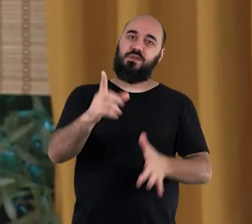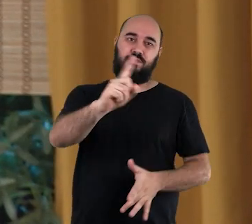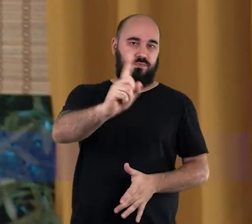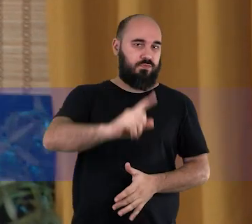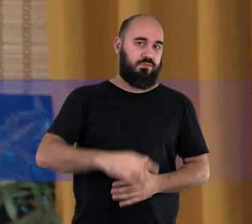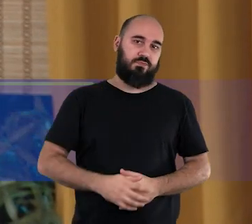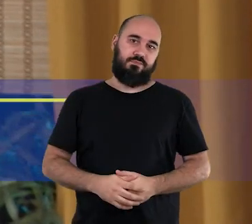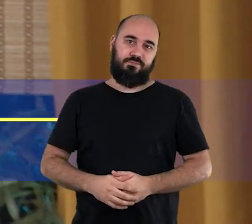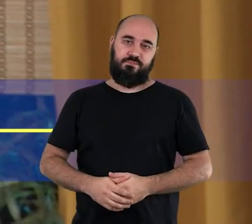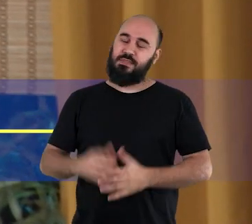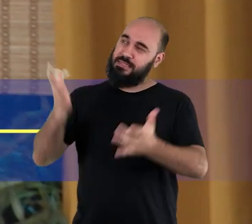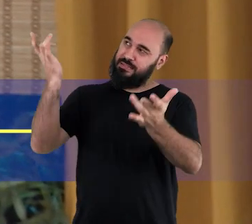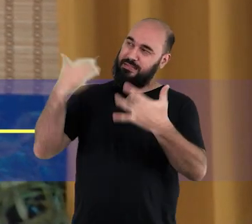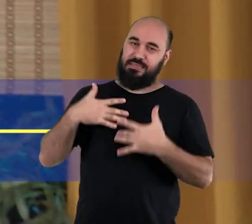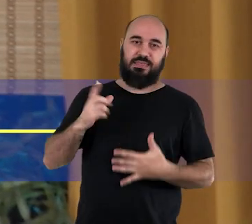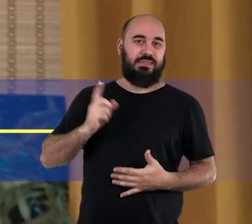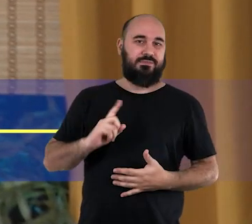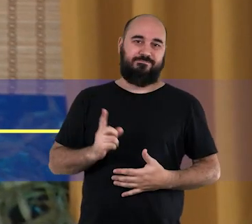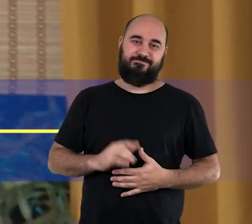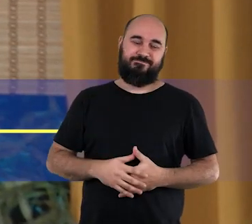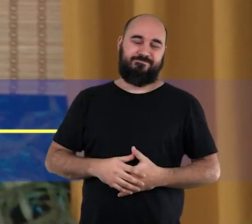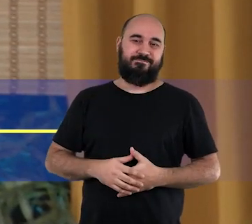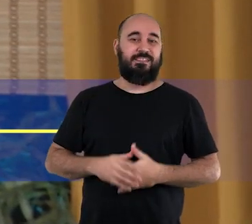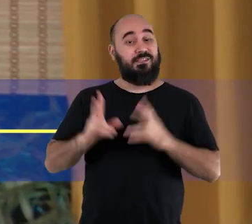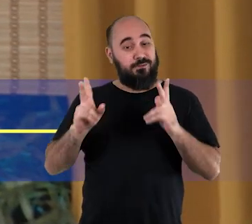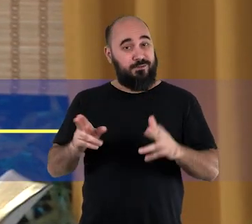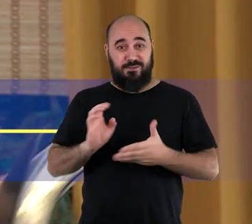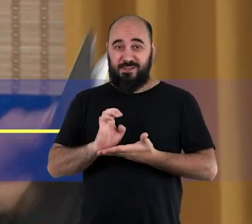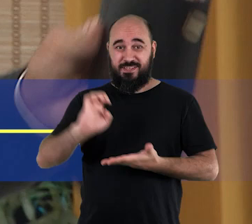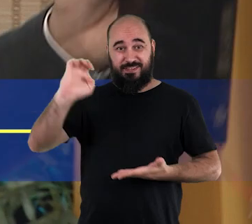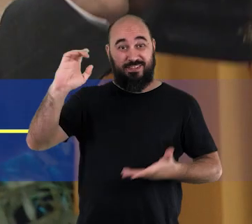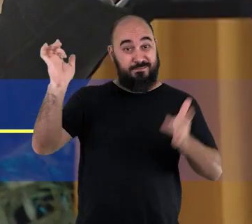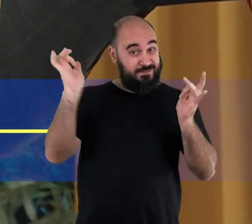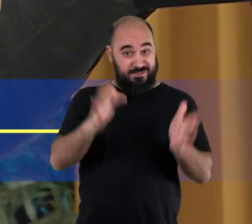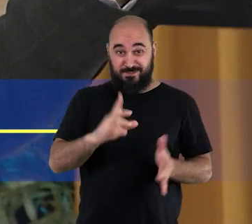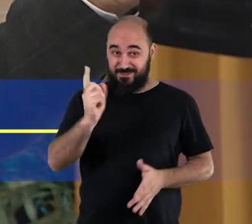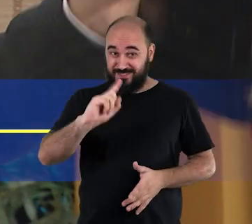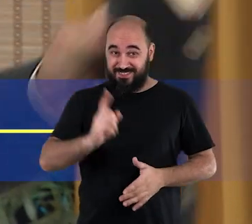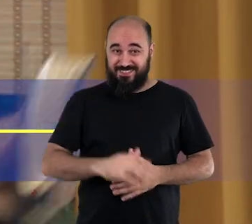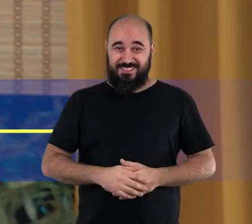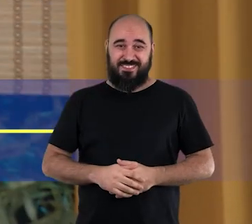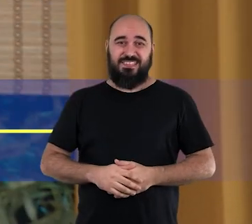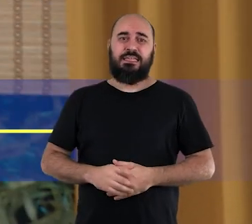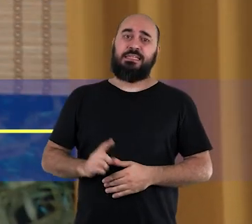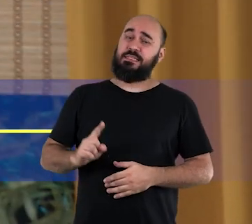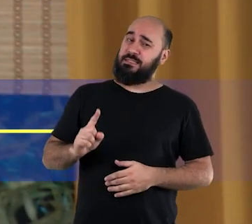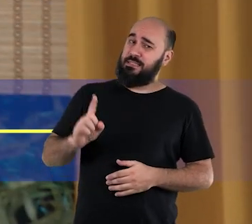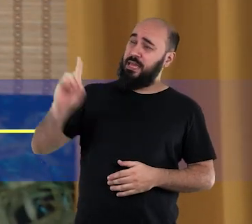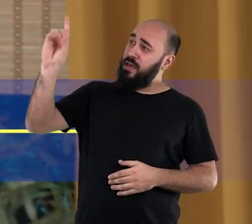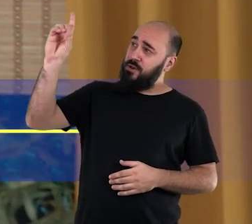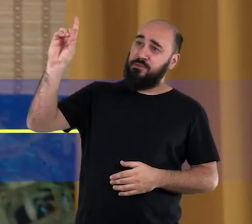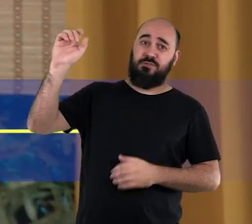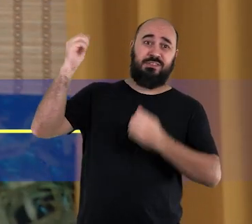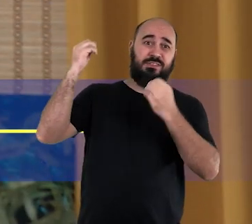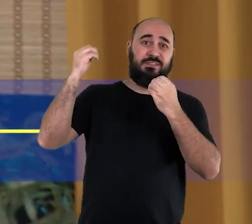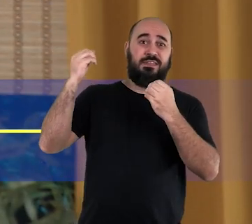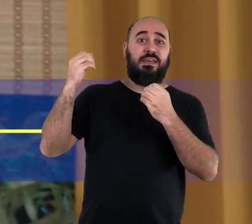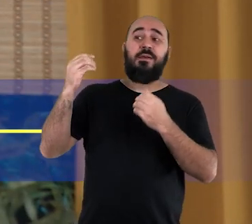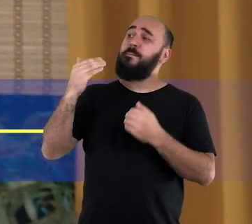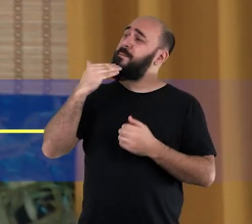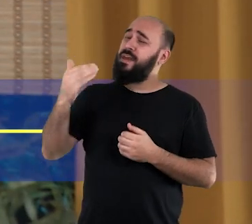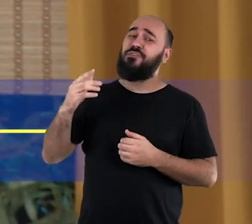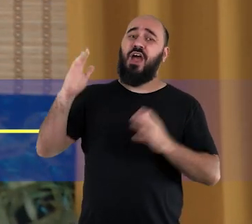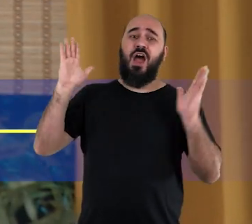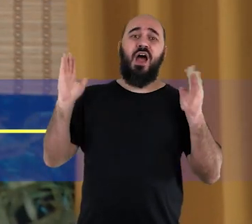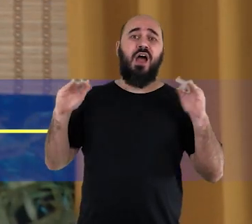nós. E às vezes Deus manda anjos. Eu agora me refiro a anjos entre aspas. Ele pode mandar